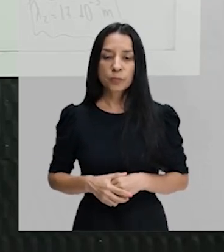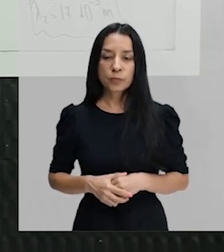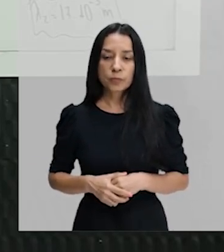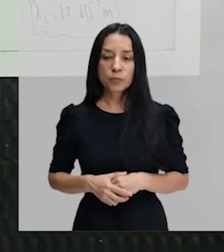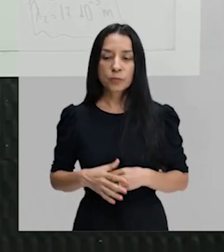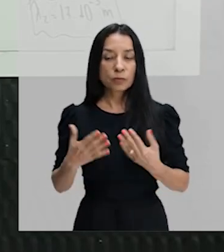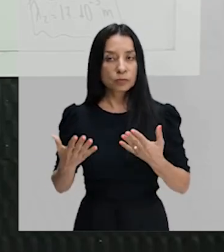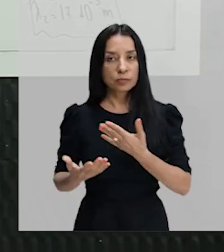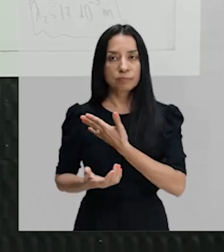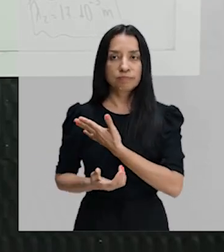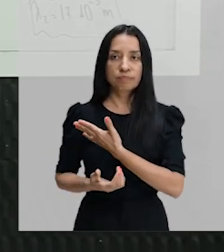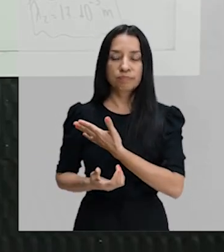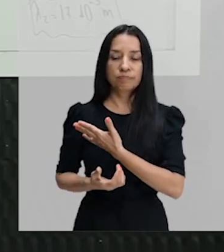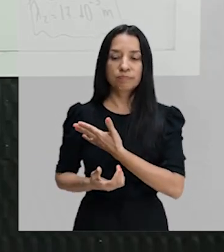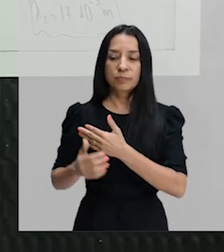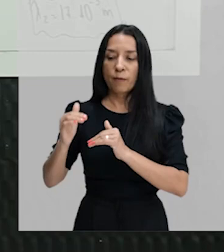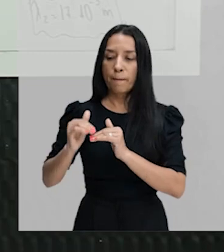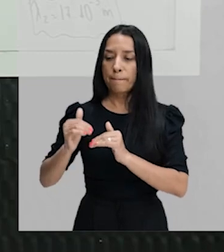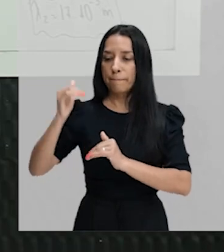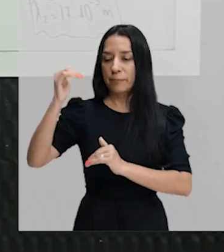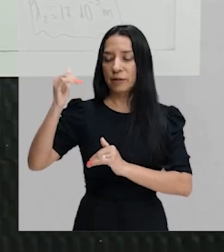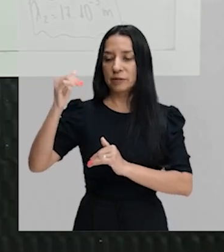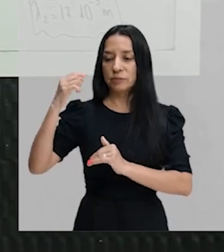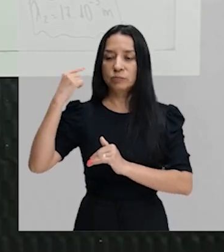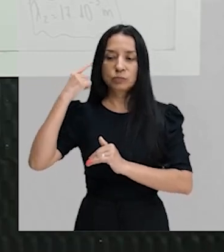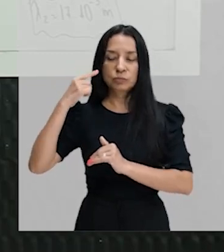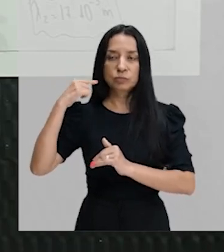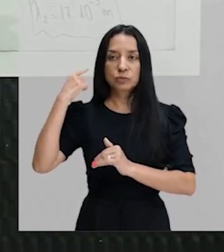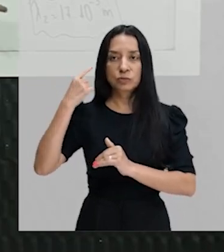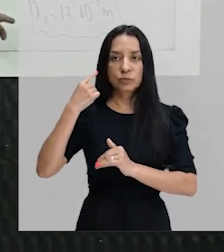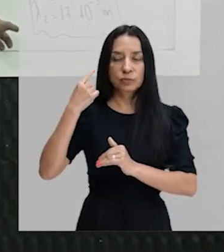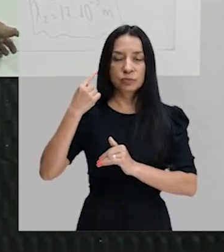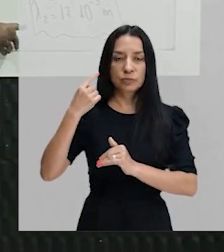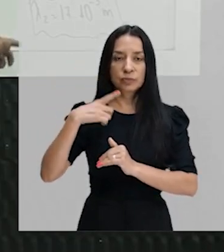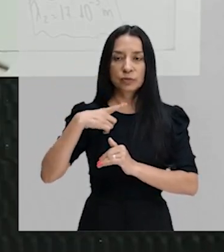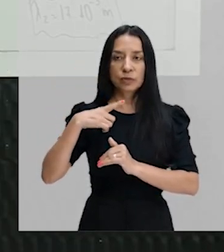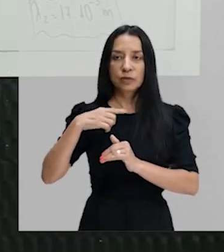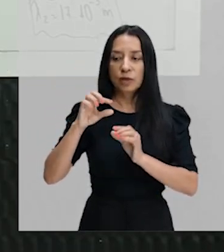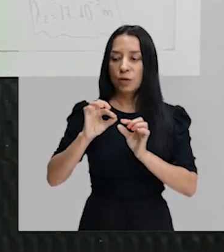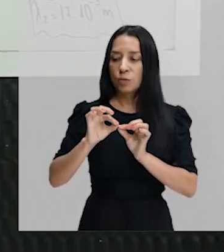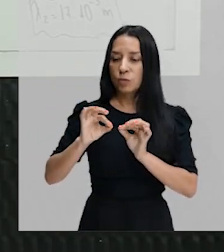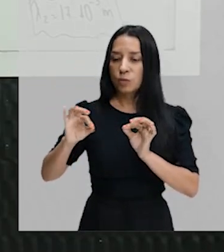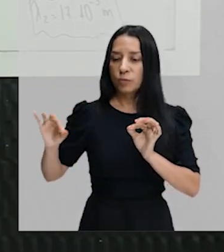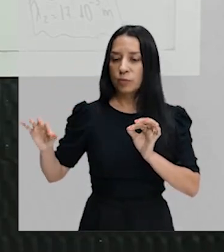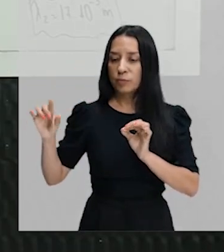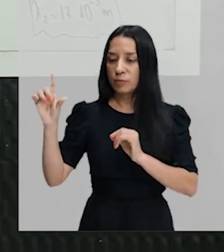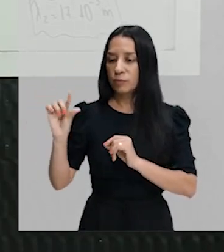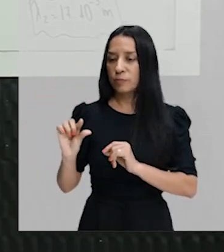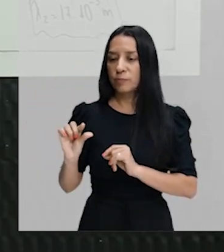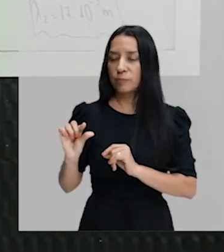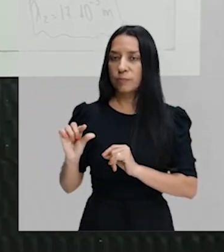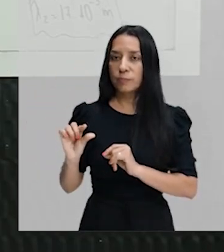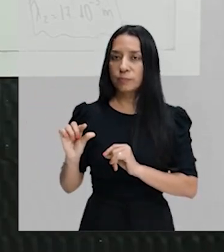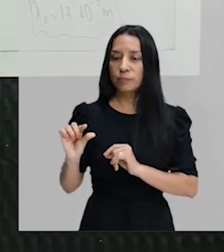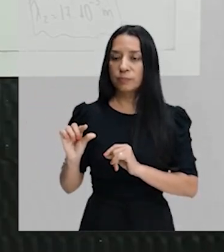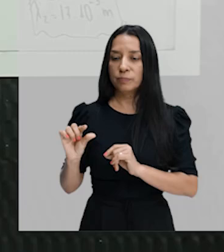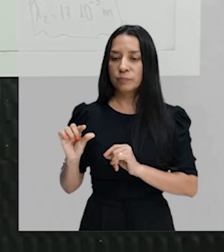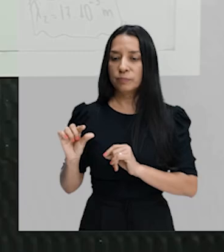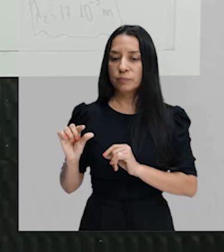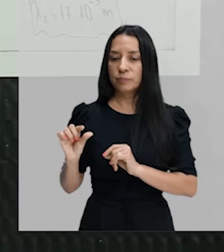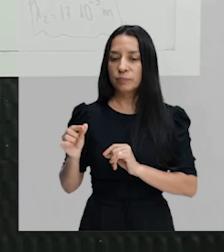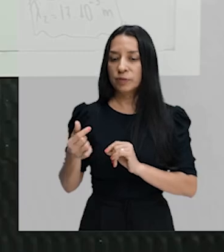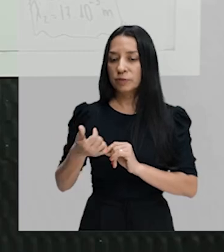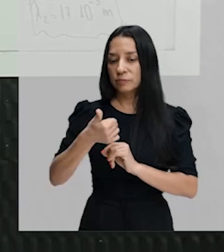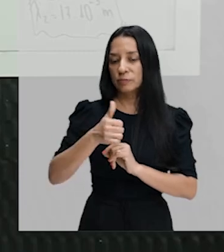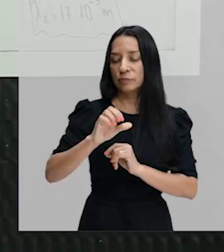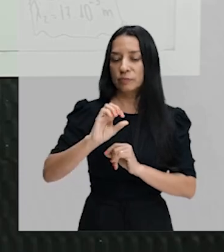quando ele está nessa frequência máxima para os nossos ouvidos ele tem um comprimento de onda bem pequeno ele tá na casa